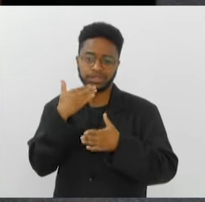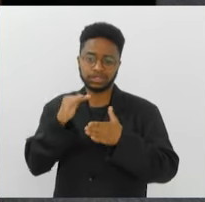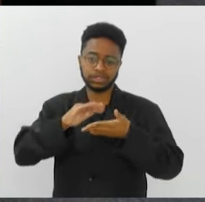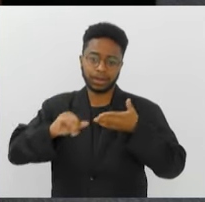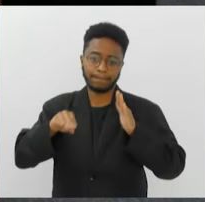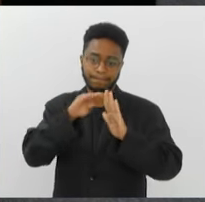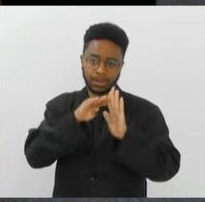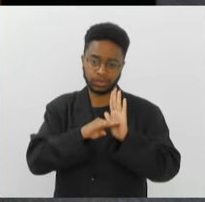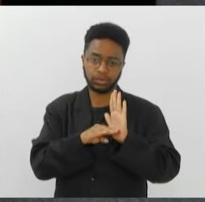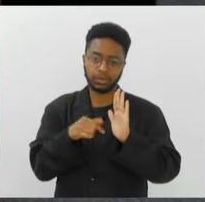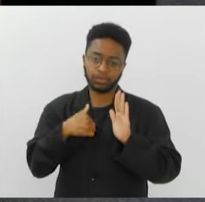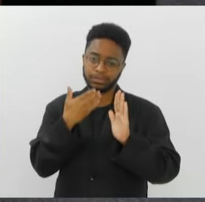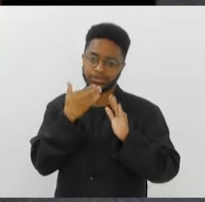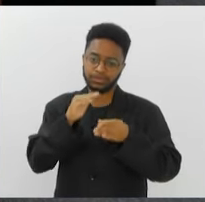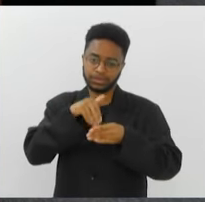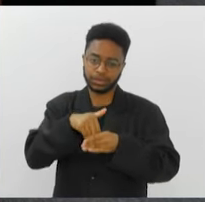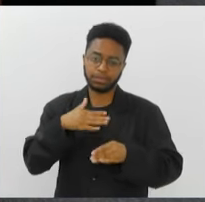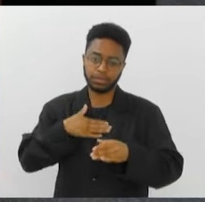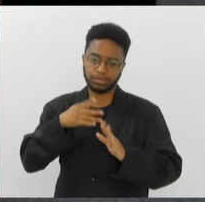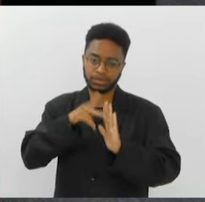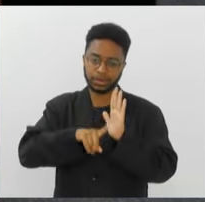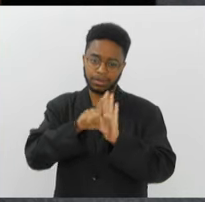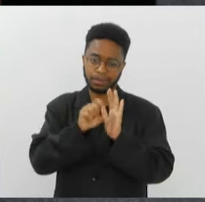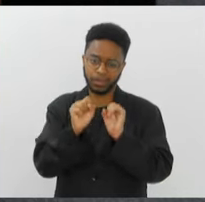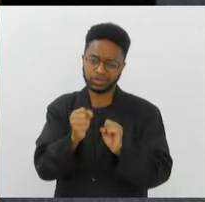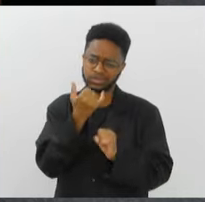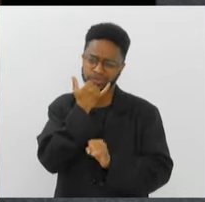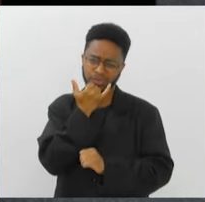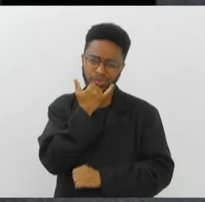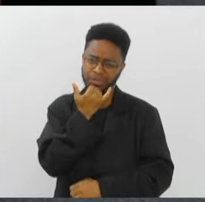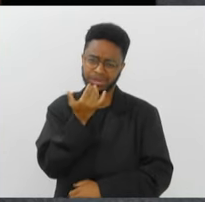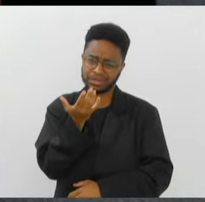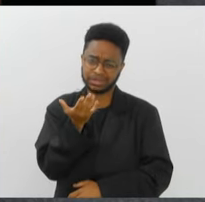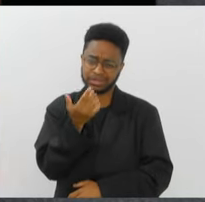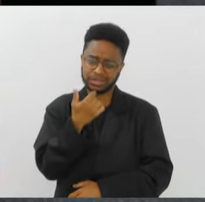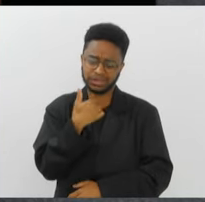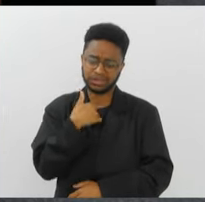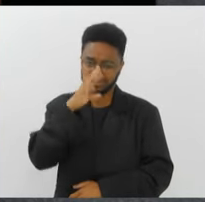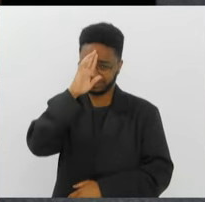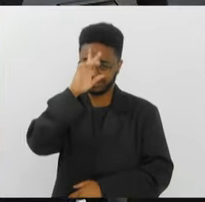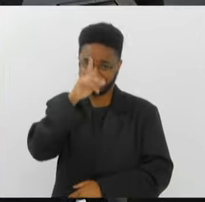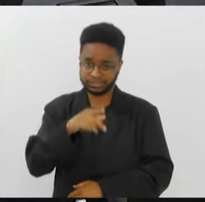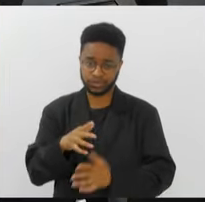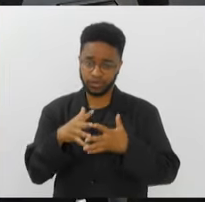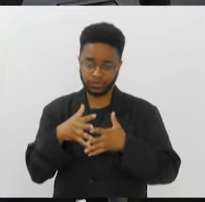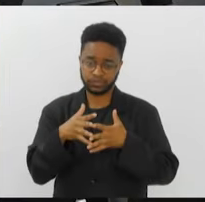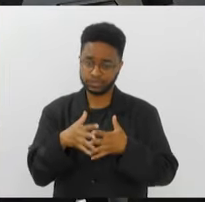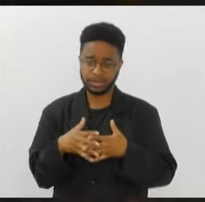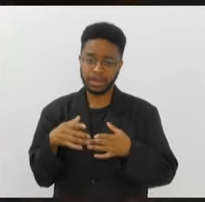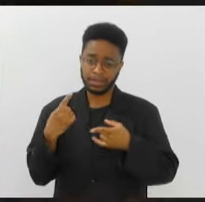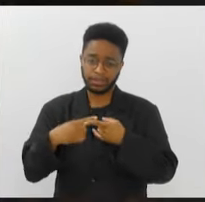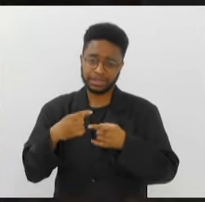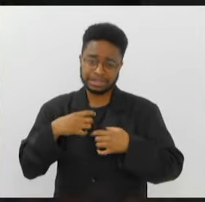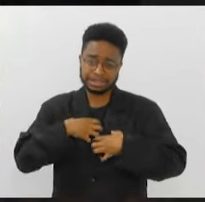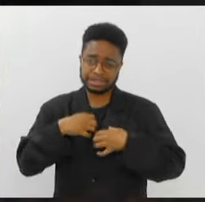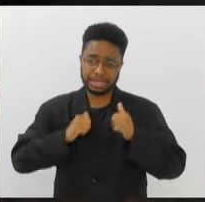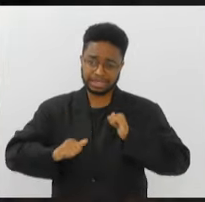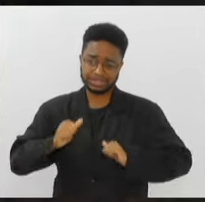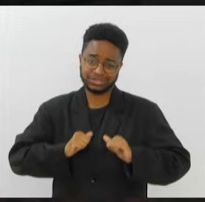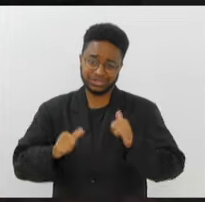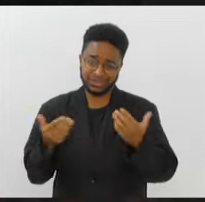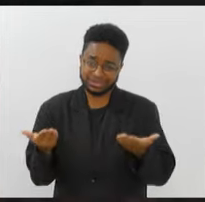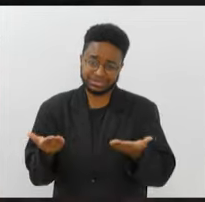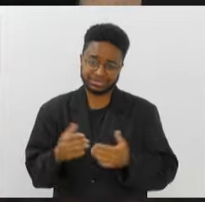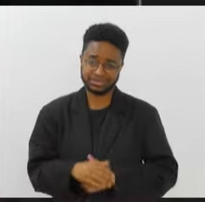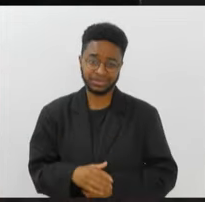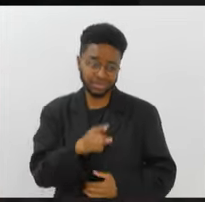queria pedir para votar o meu projeto. Pode ser? Me desculpa. Não entendi, mas... perdão. Como é o nível de ansiedade aqui. De Vossa Excelência,